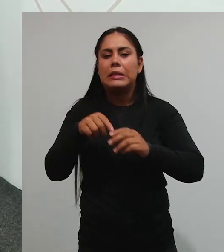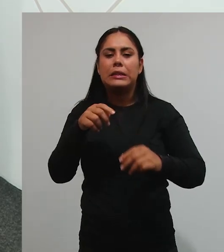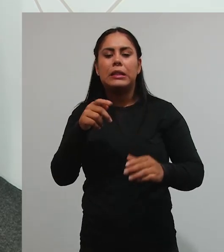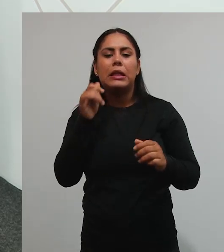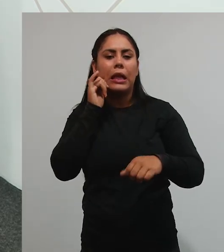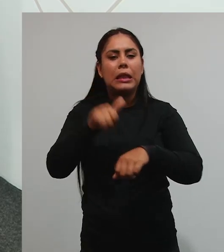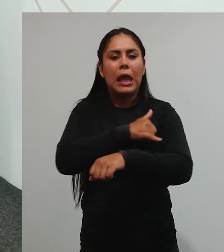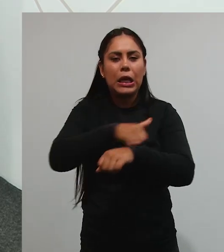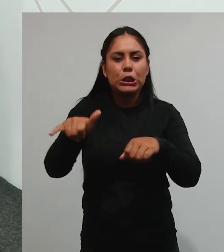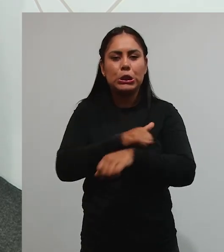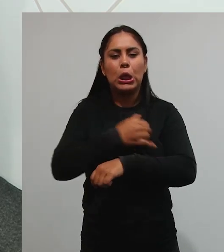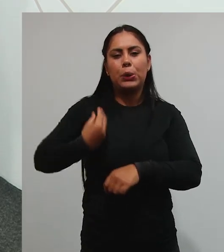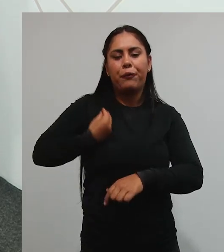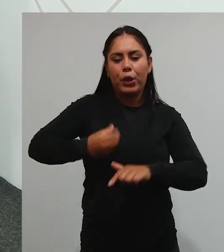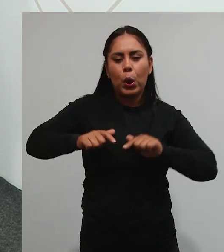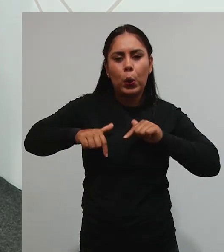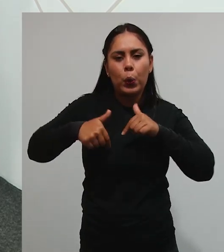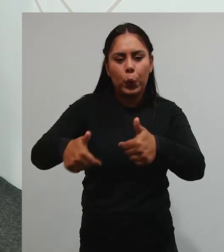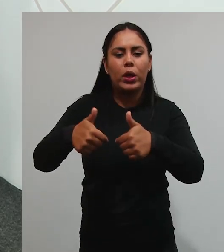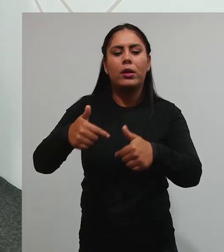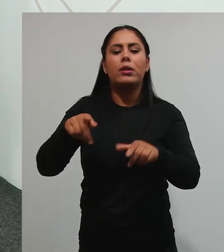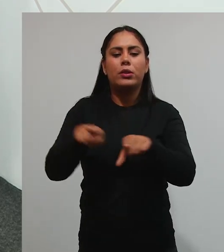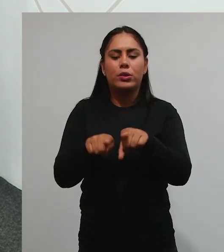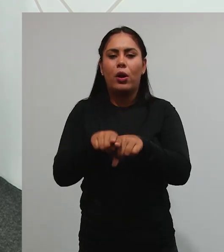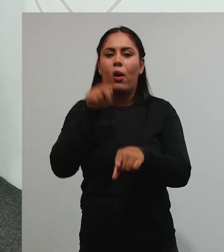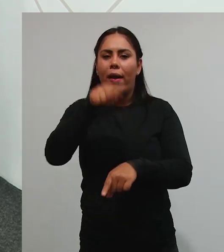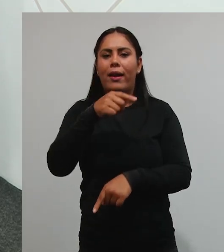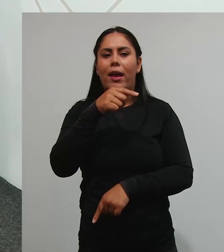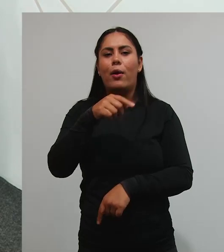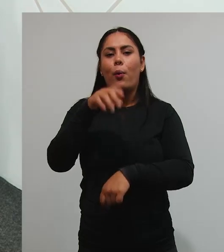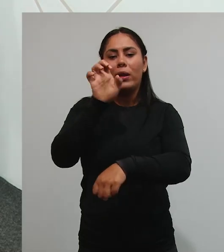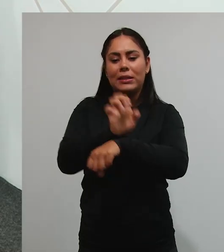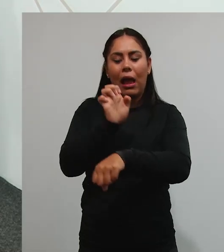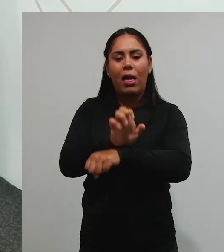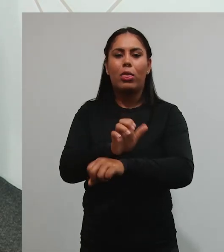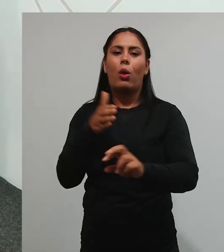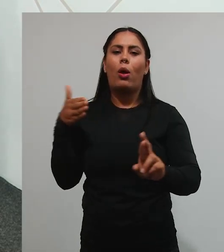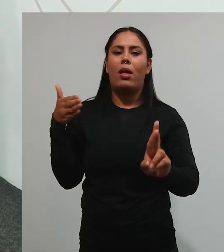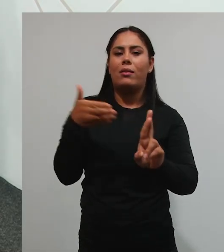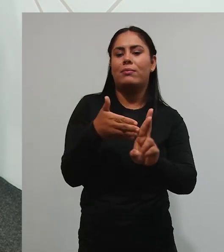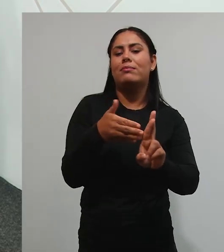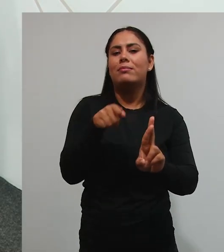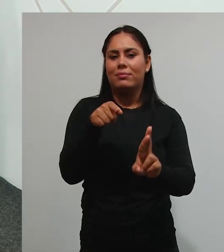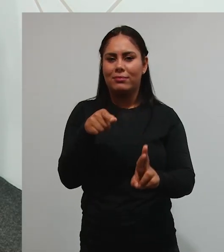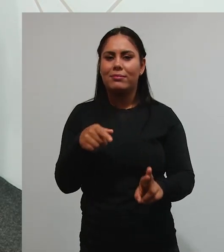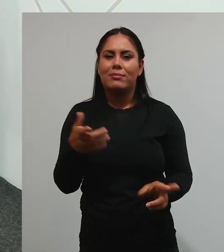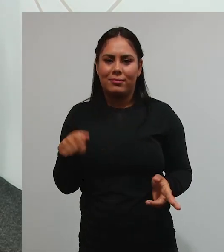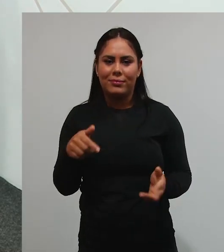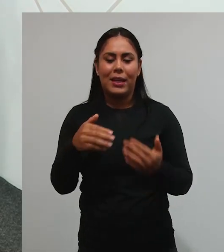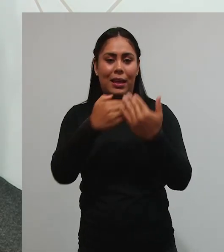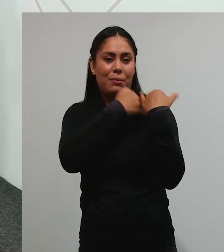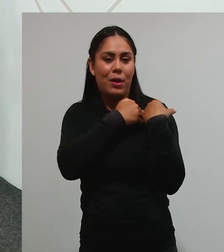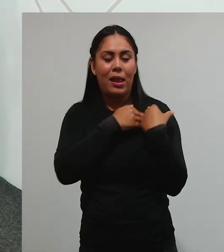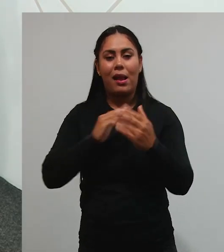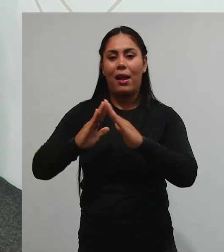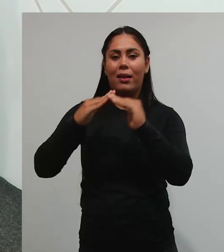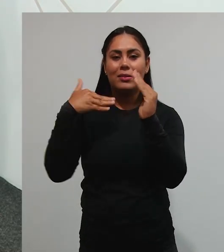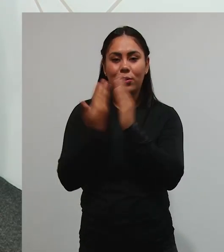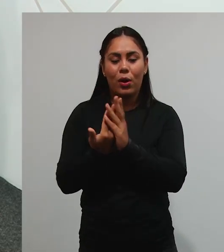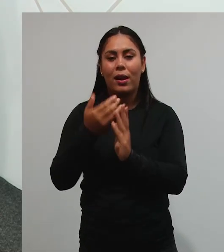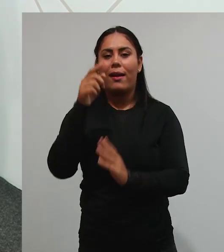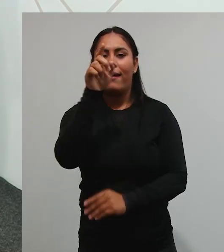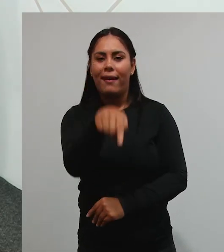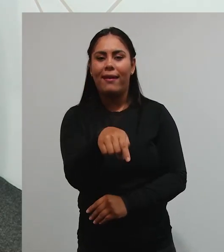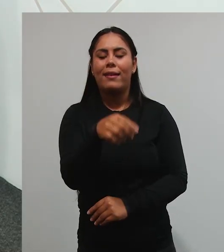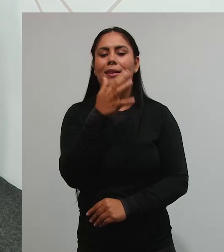sobrevivência são apenas reflexos das ações do Estado. Ou seja, partir para a compreensão de que a escola,